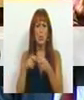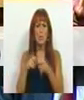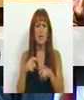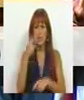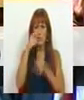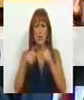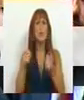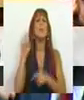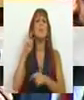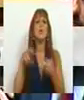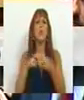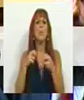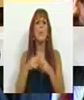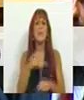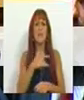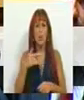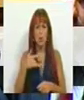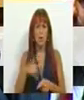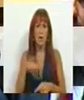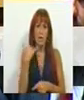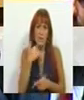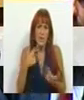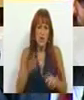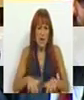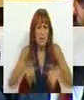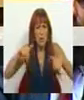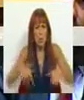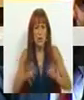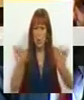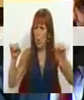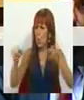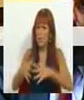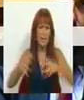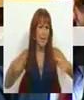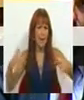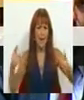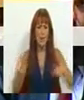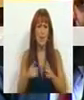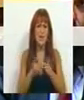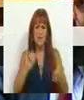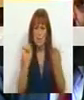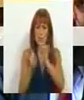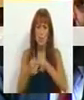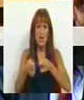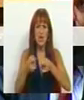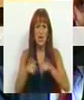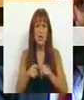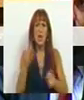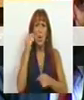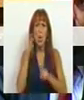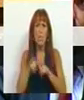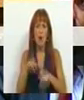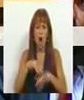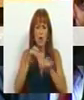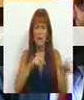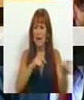de pessoas e, sobretudo, um problema de saúde. Felizmente, nesta Assembleia, hoje há um consenso alargado que é necessário mudar a gestão e a forma como